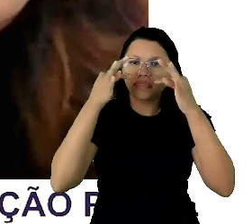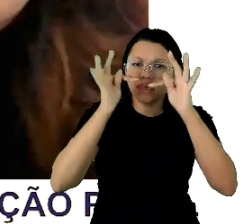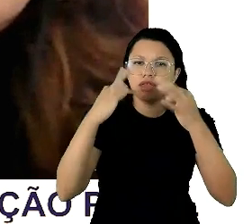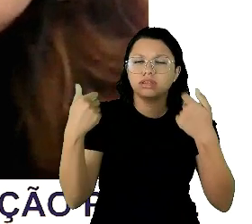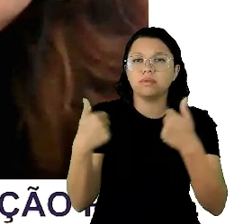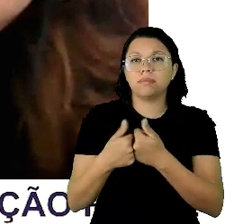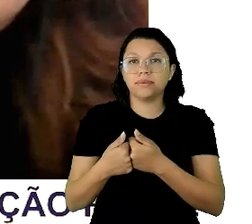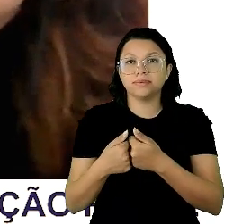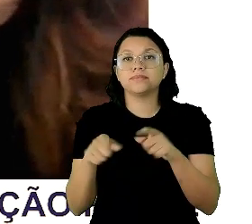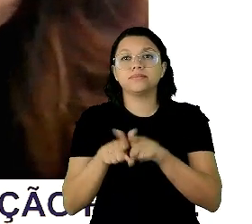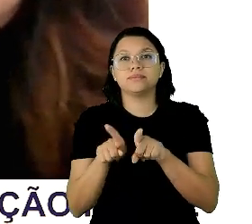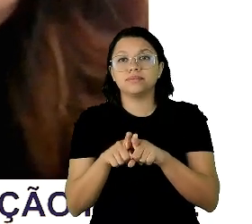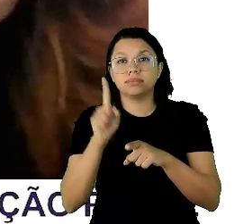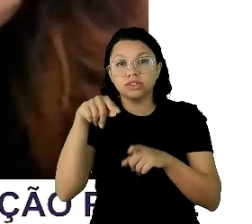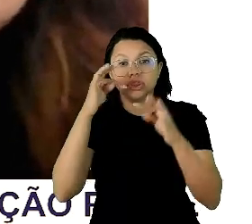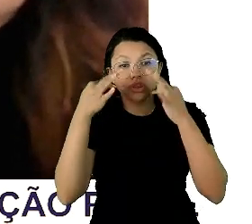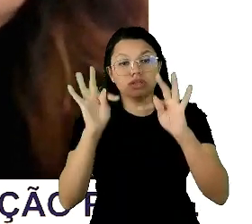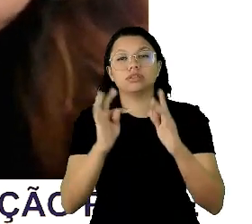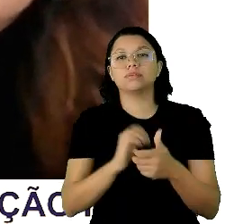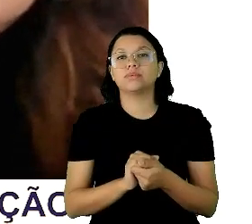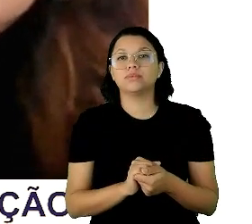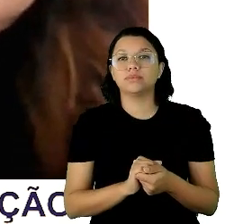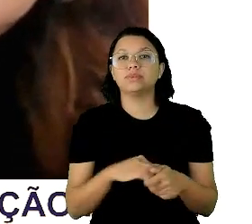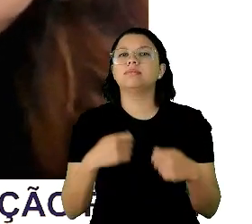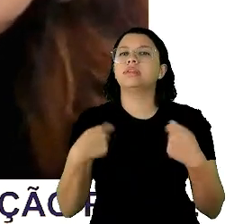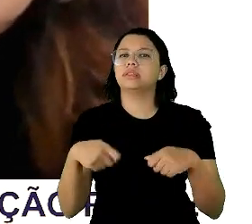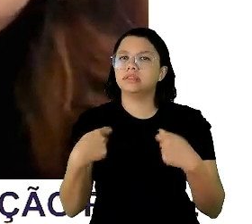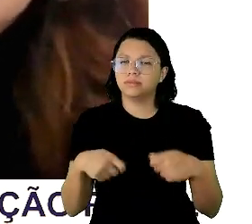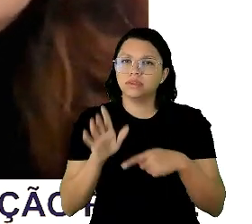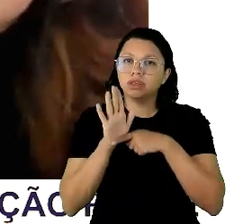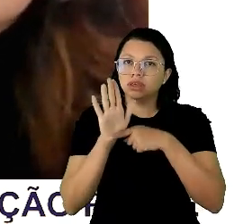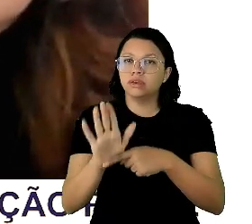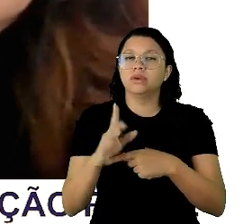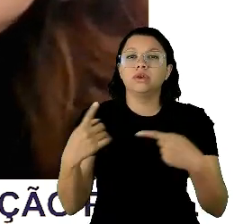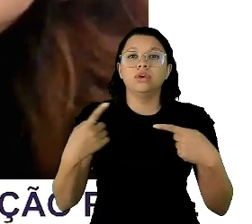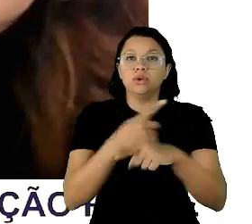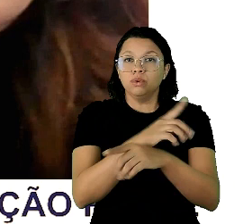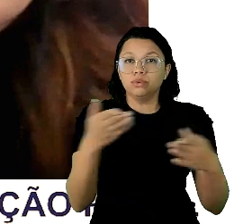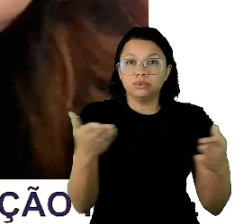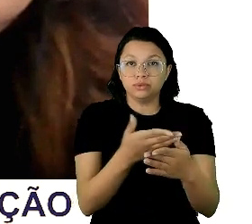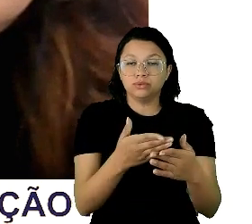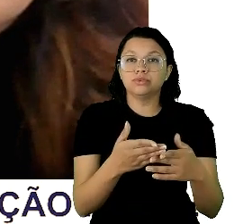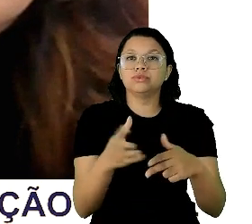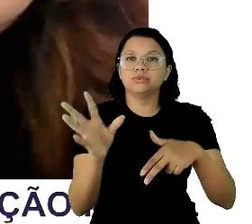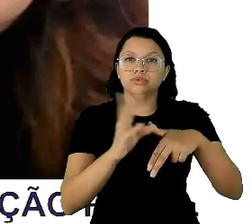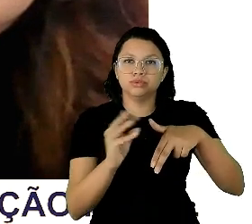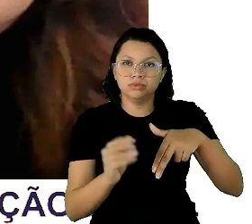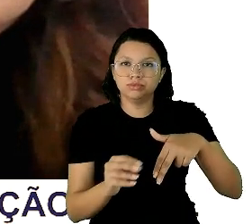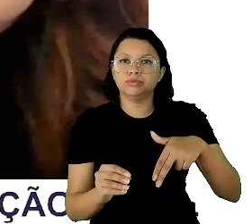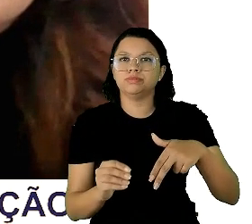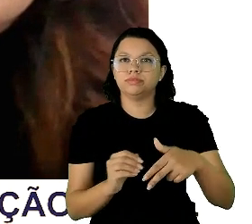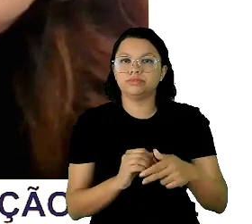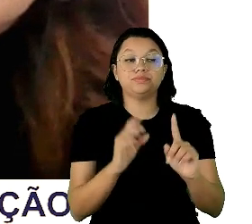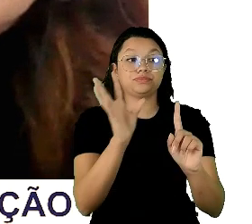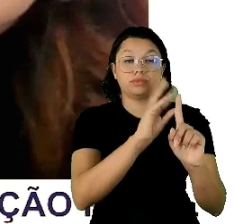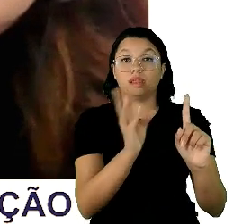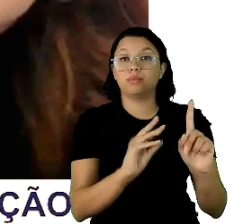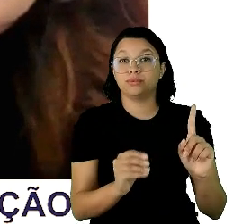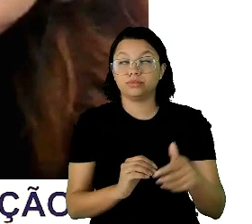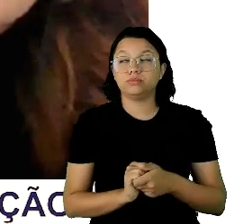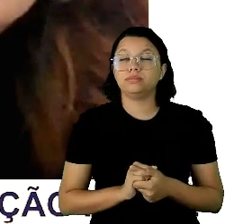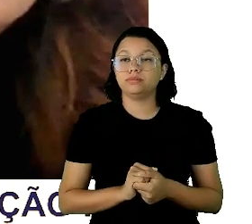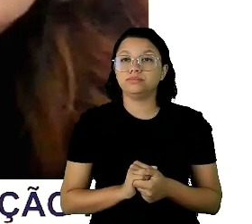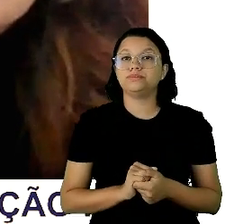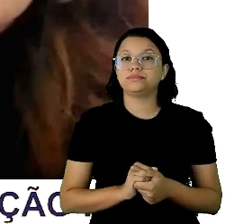enfim, fazer uma corrente contra esses abusos, né? E também a questão da educação, né,